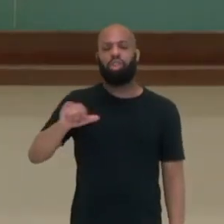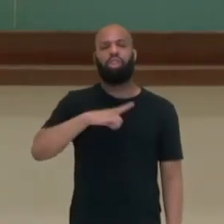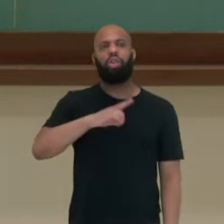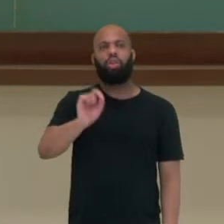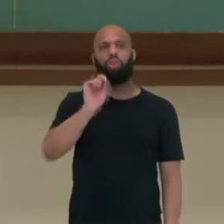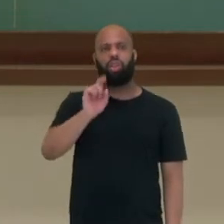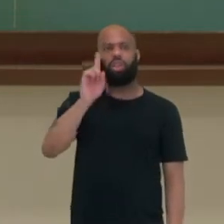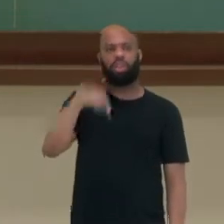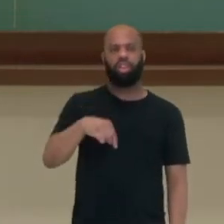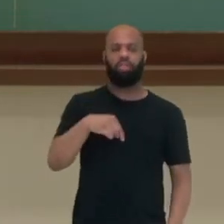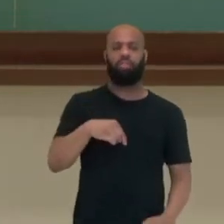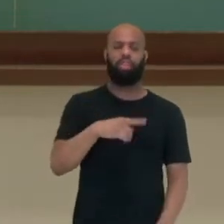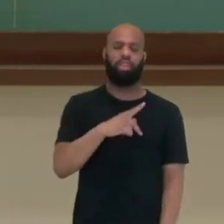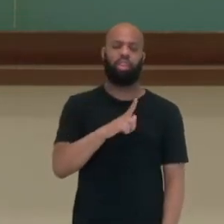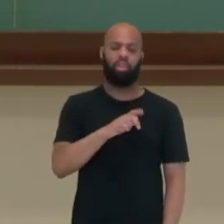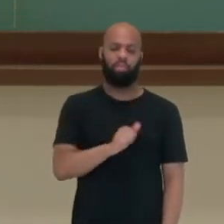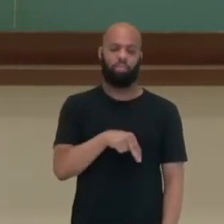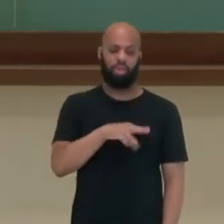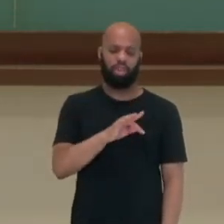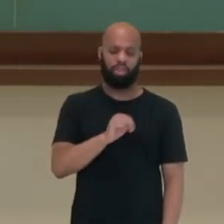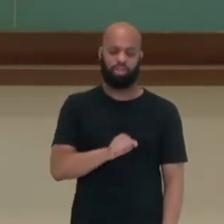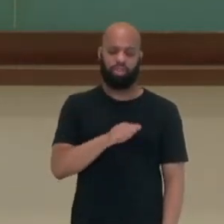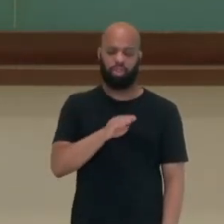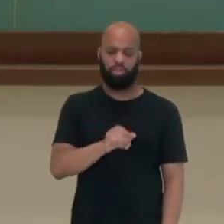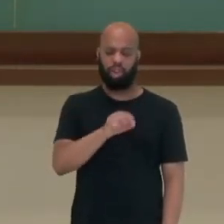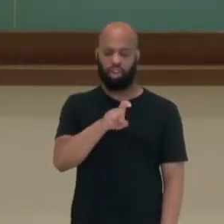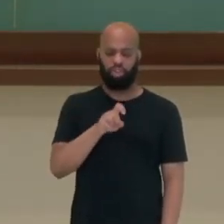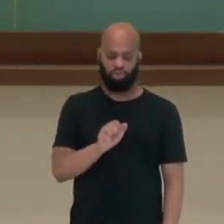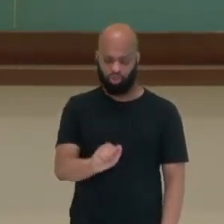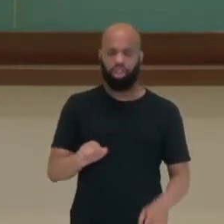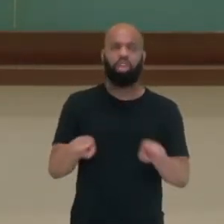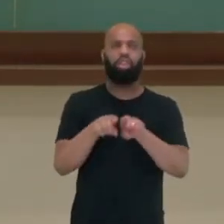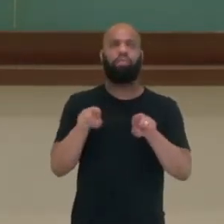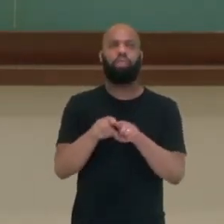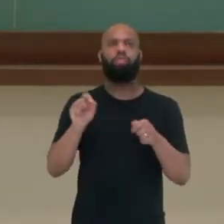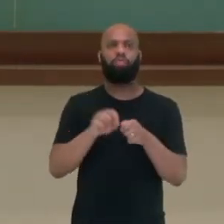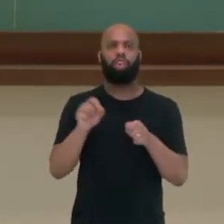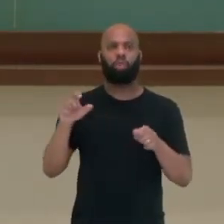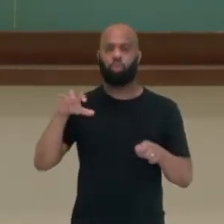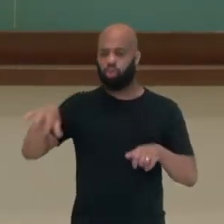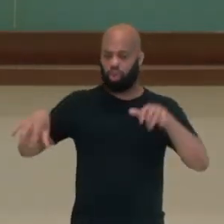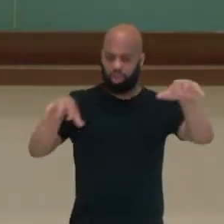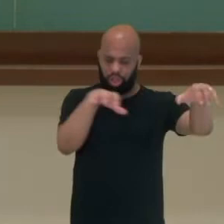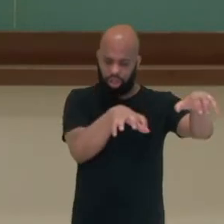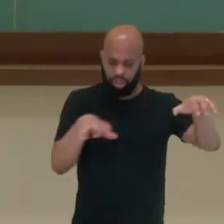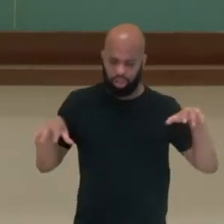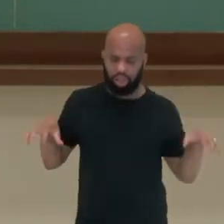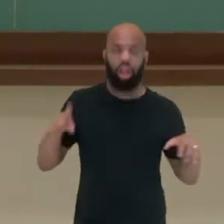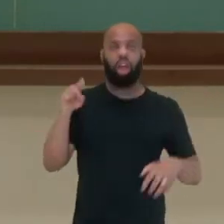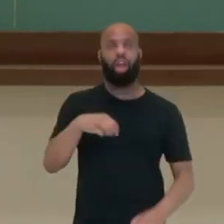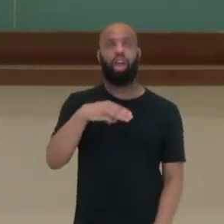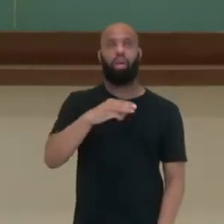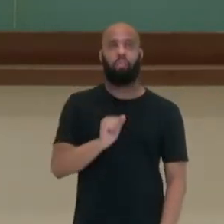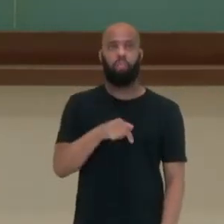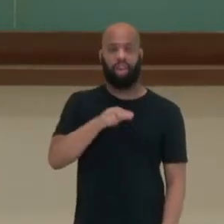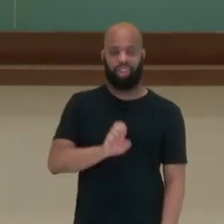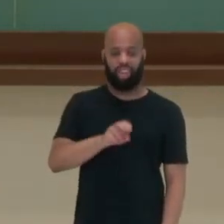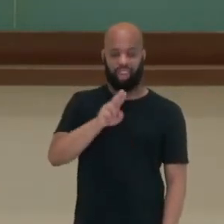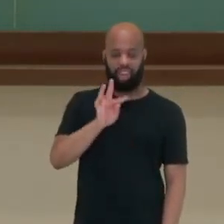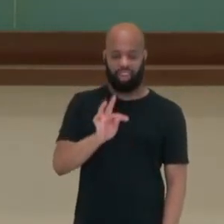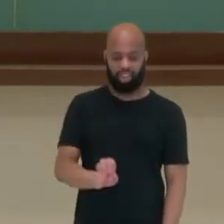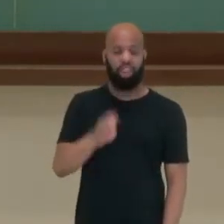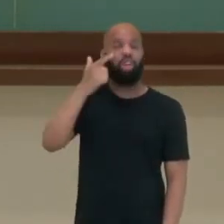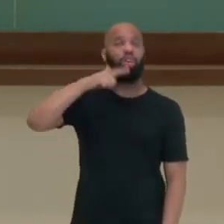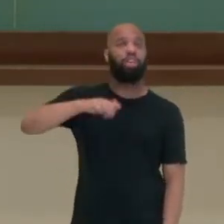é planta baixa. E também costumamos fazer a maquete. A maquete nos dá a ideia de como ela vai